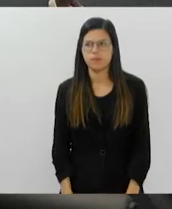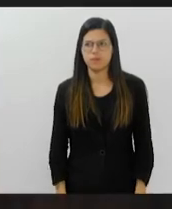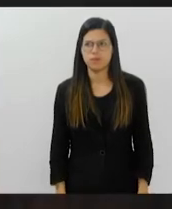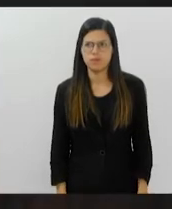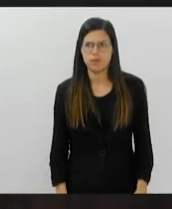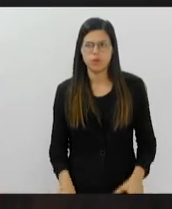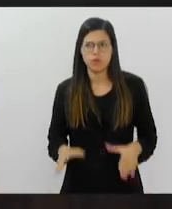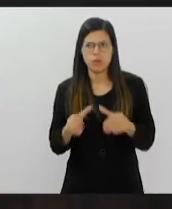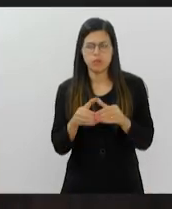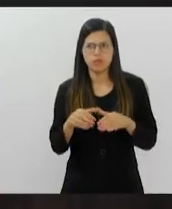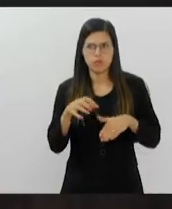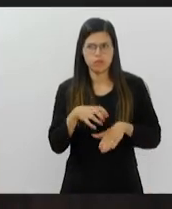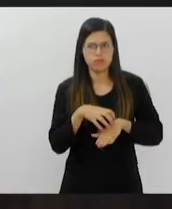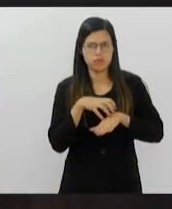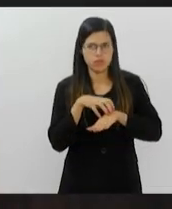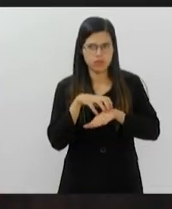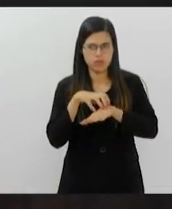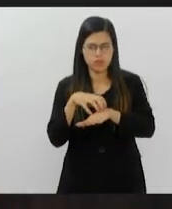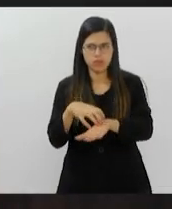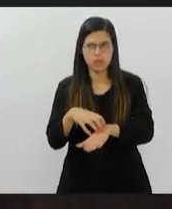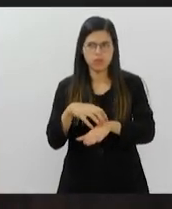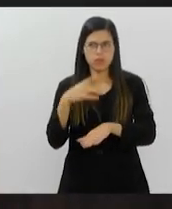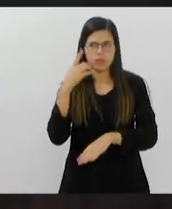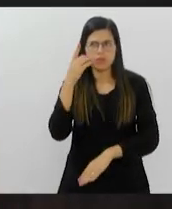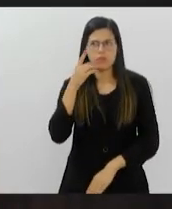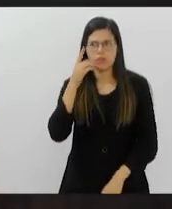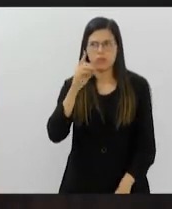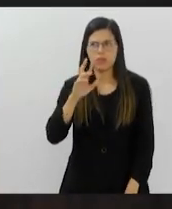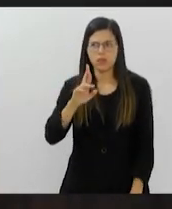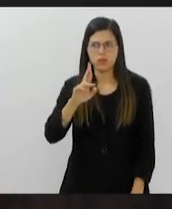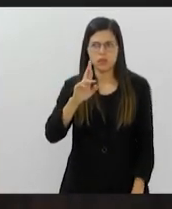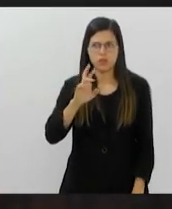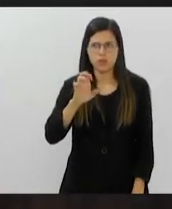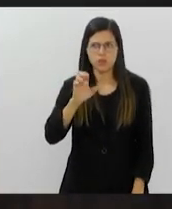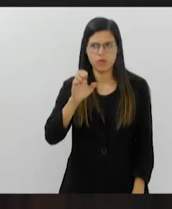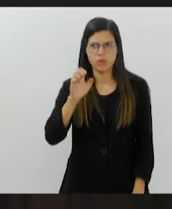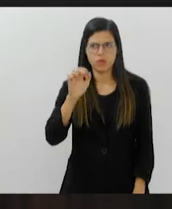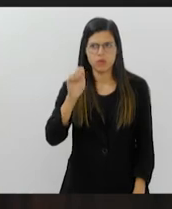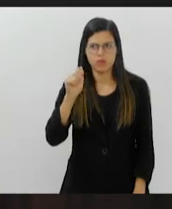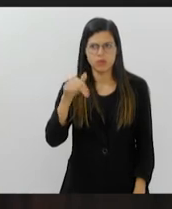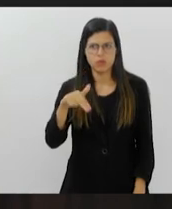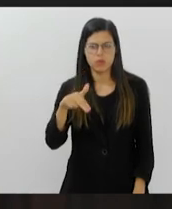Pela Comissão de Transporte, deputado Renan Jordi.